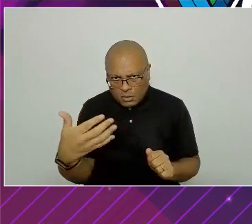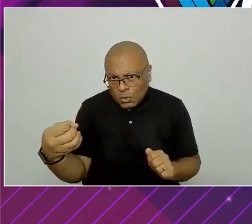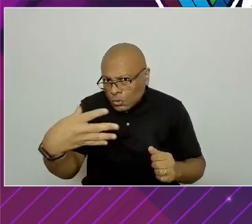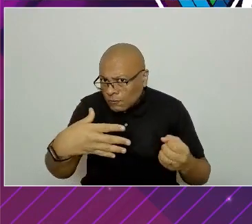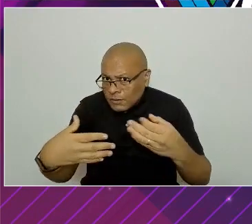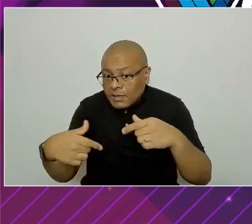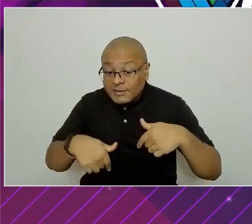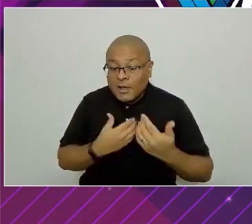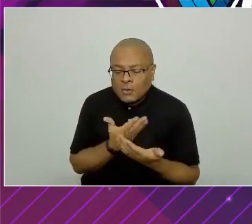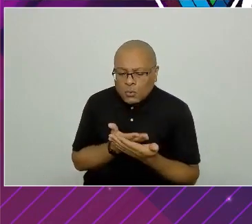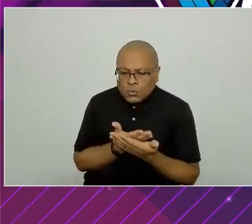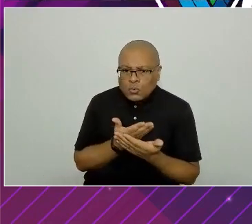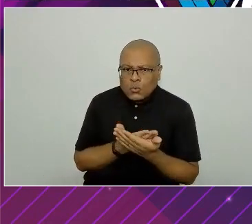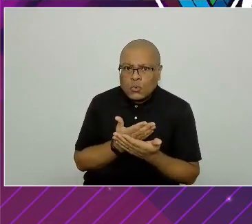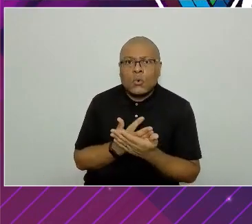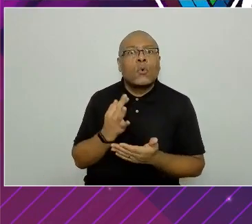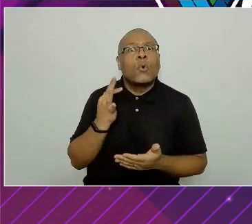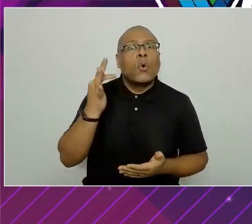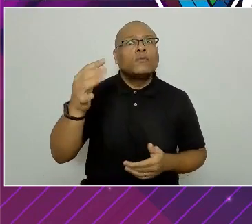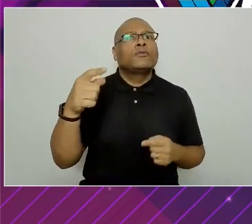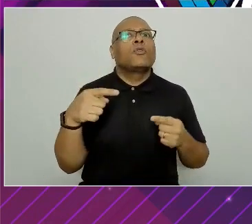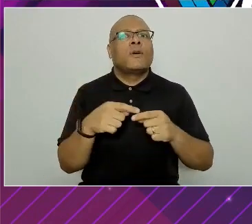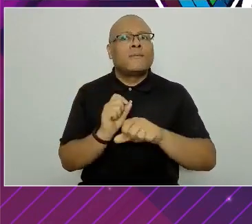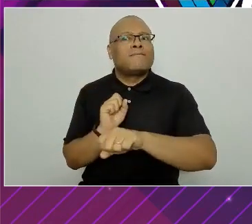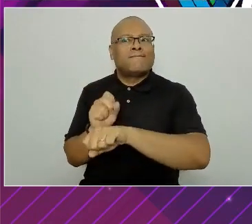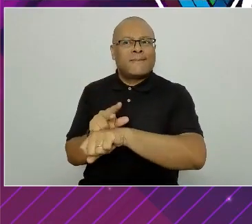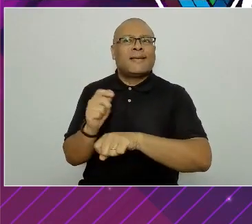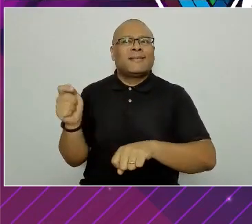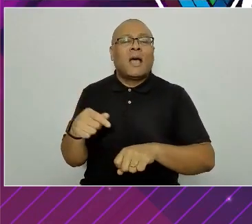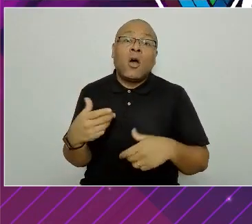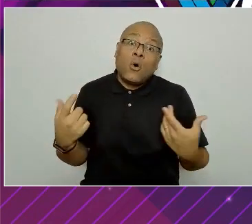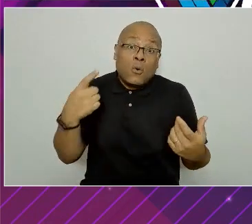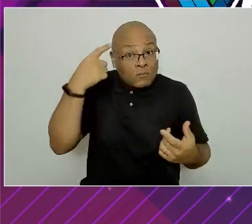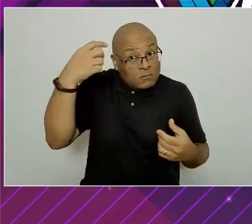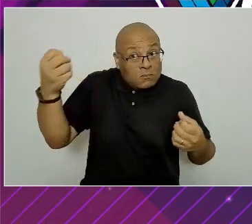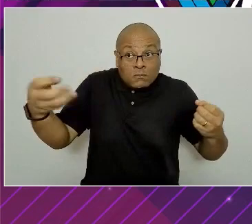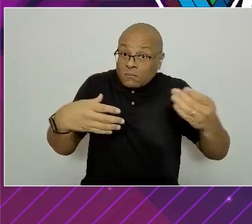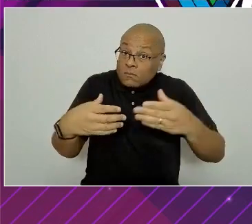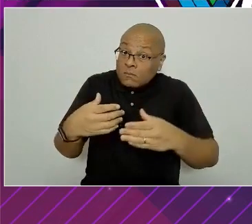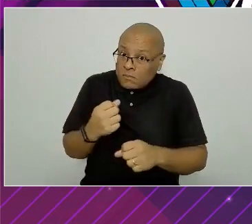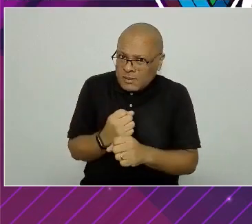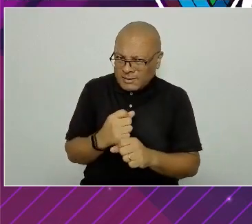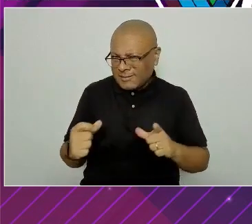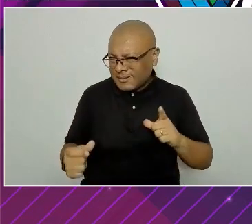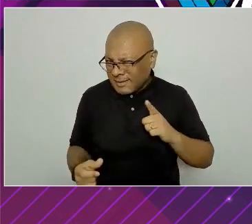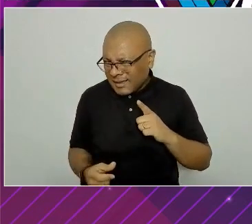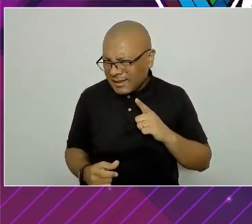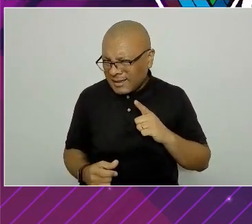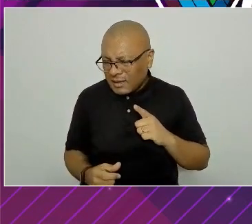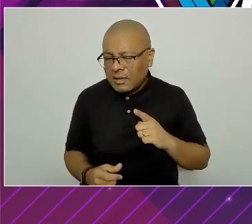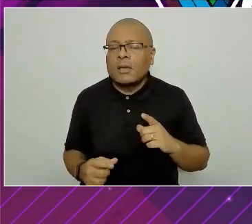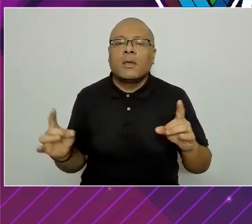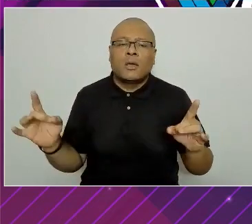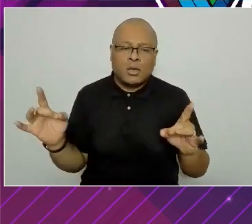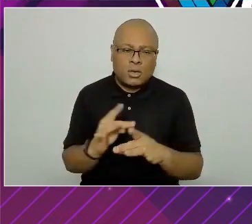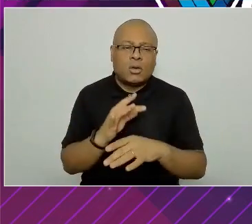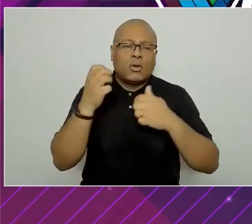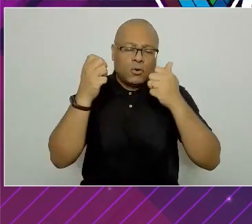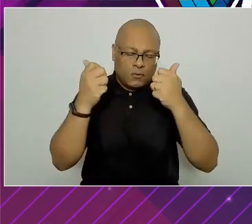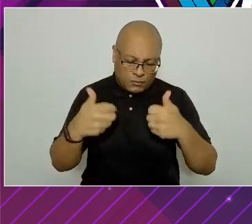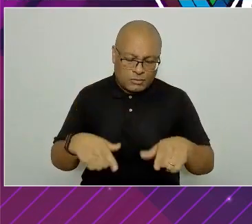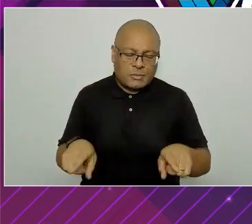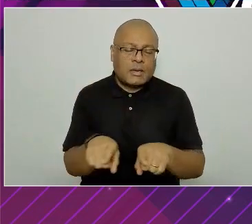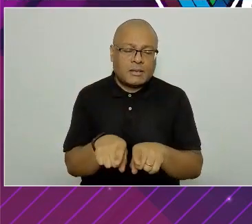estudos, que o mercado está buscando, ou que pode ser super inovador aí nos próximos anos? Então, para fechar, eu vou trazer esse tipo de conteúdo